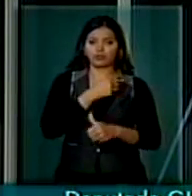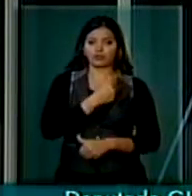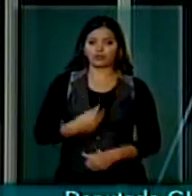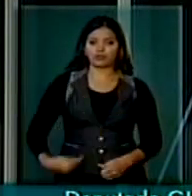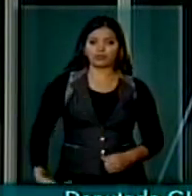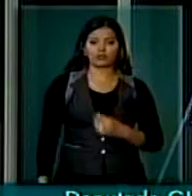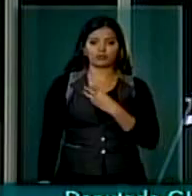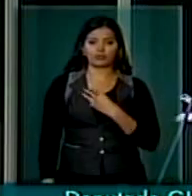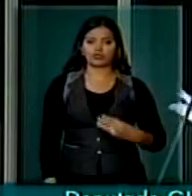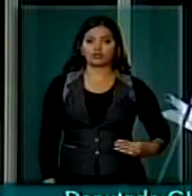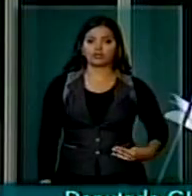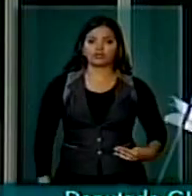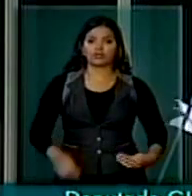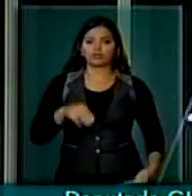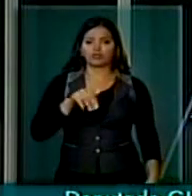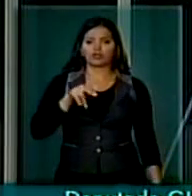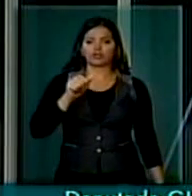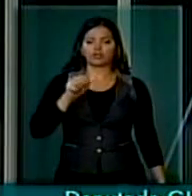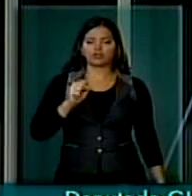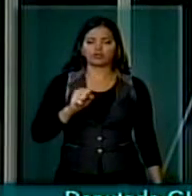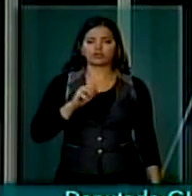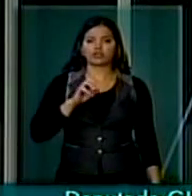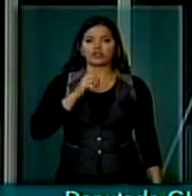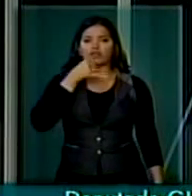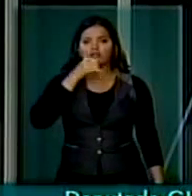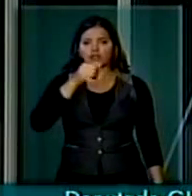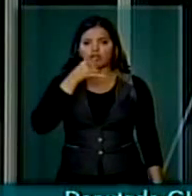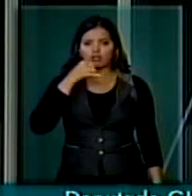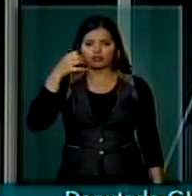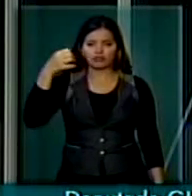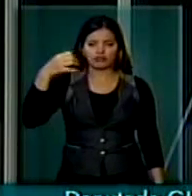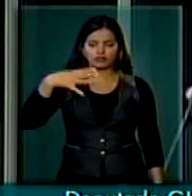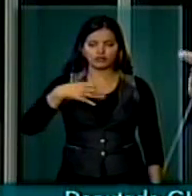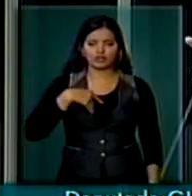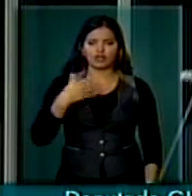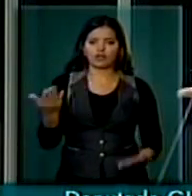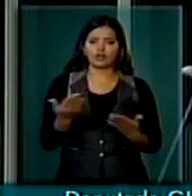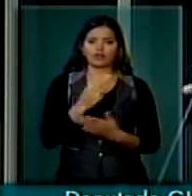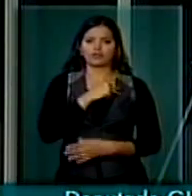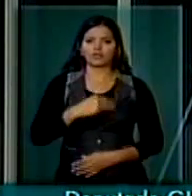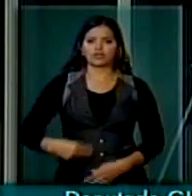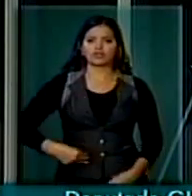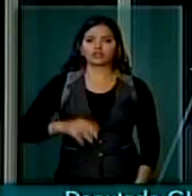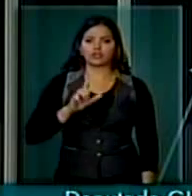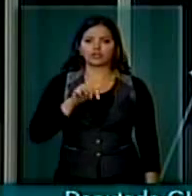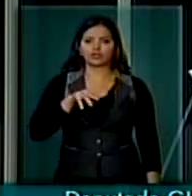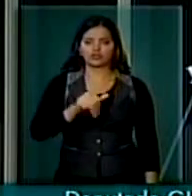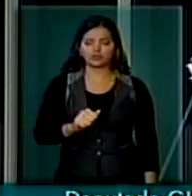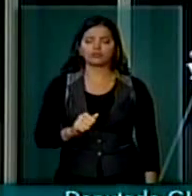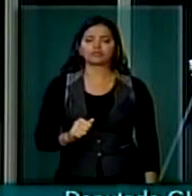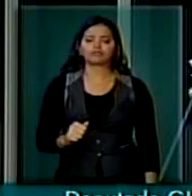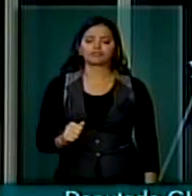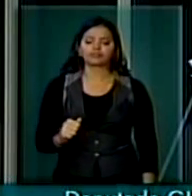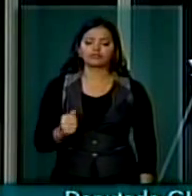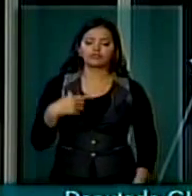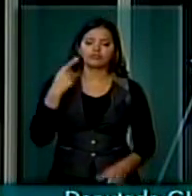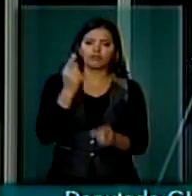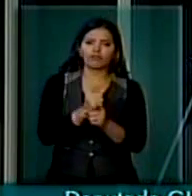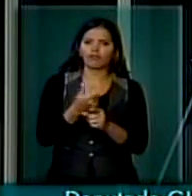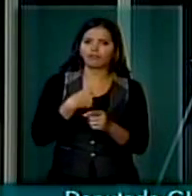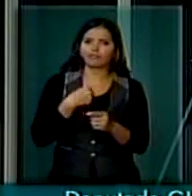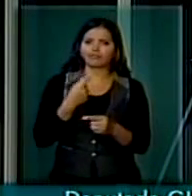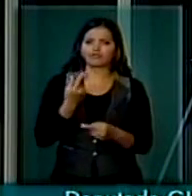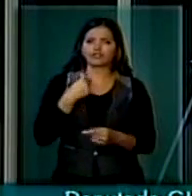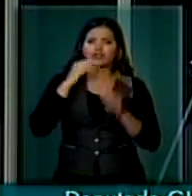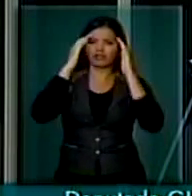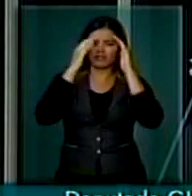que era ministra das Minas e Energia, a atual candidata do governo Dilma Rousseff, já havia sido constatado obsoletismo das